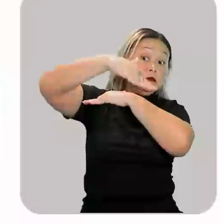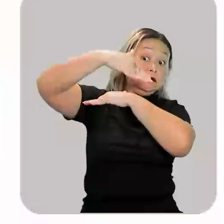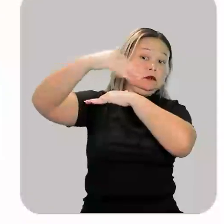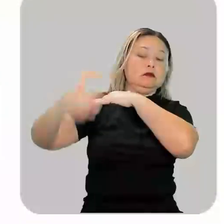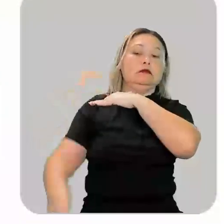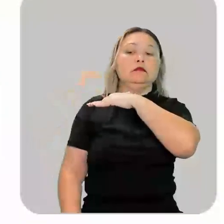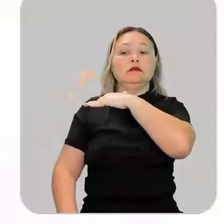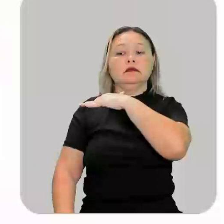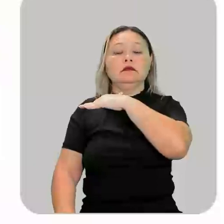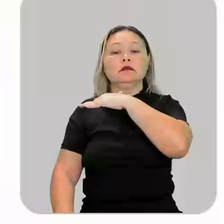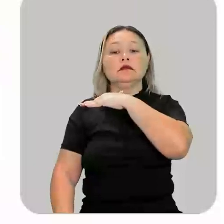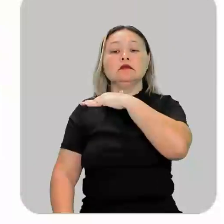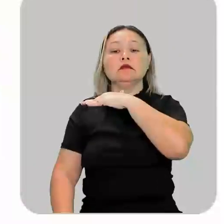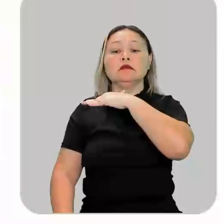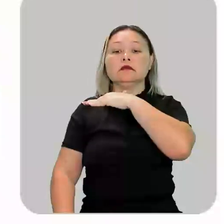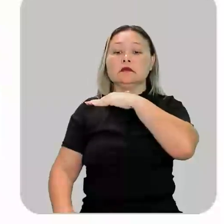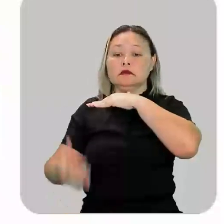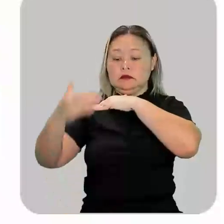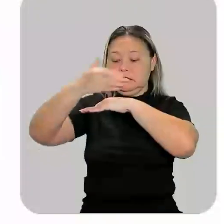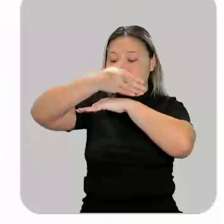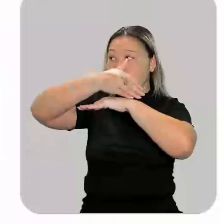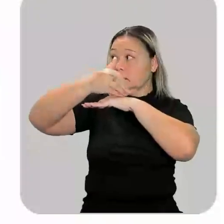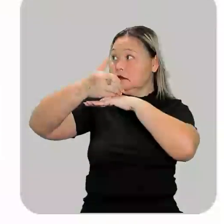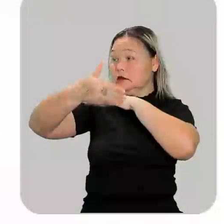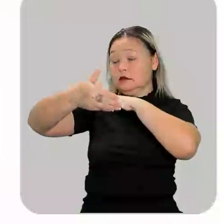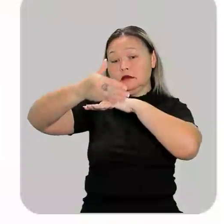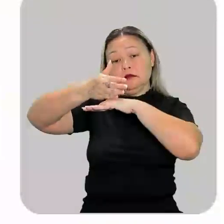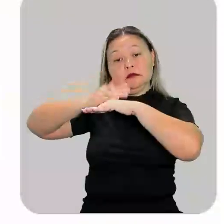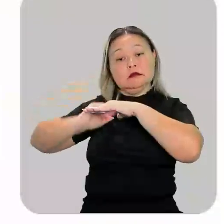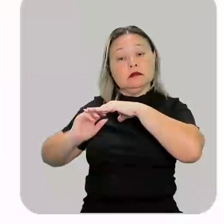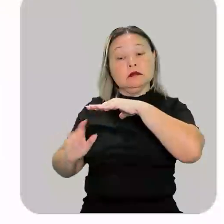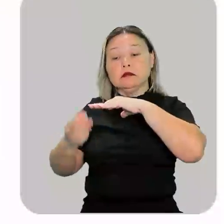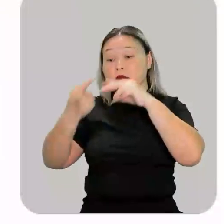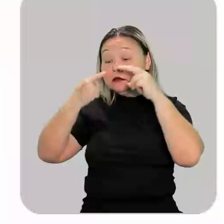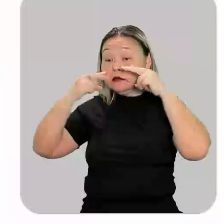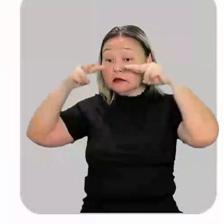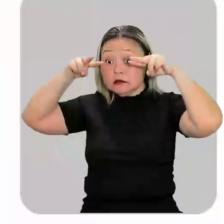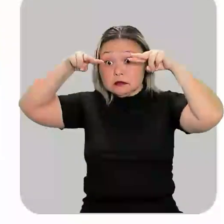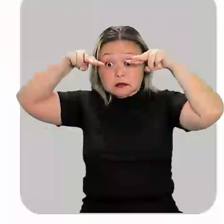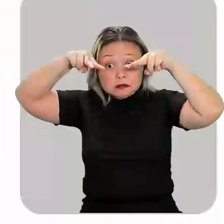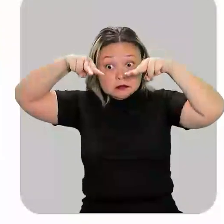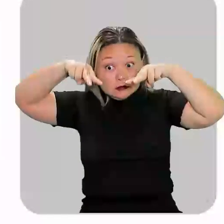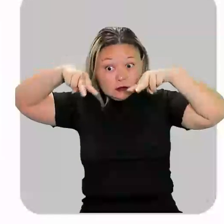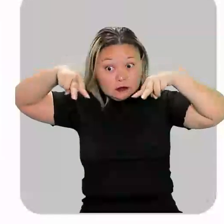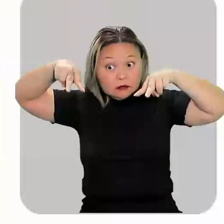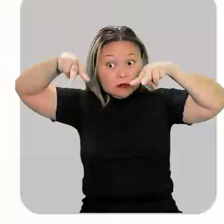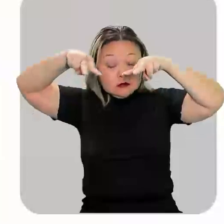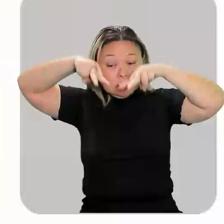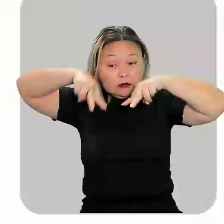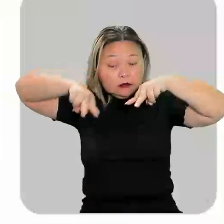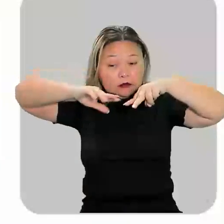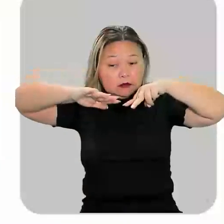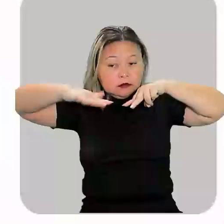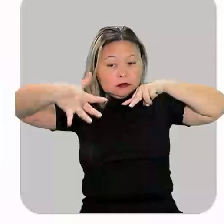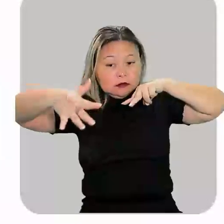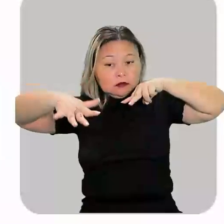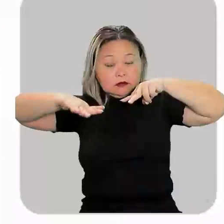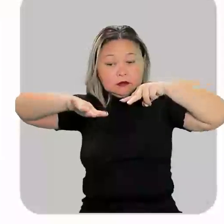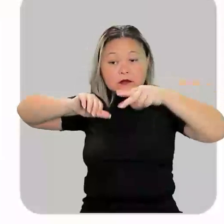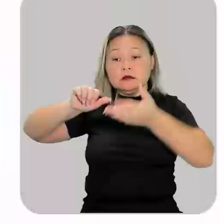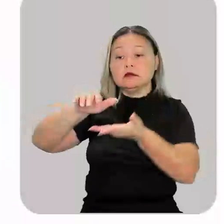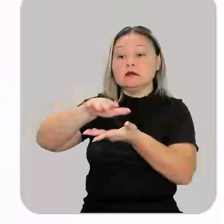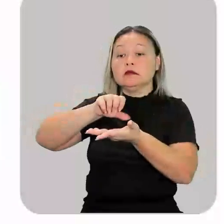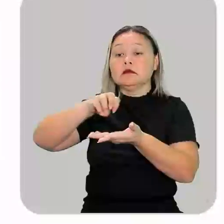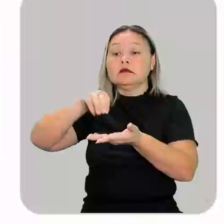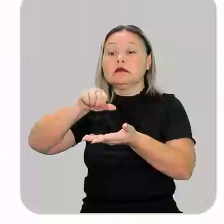para frente. Então, o formato que vai fazer, você tem que ter uma visão aqui espacial, né? Não é à toa que se diz